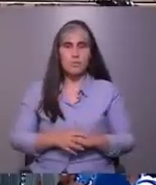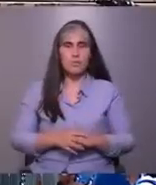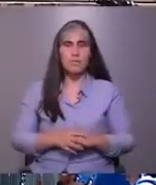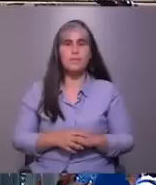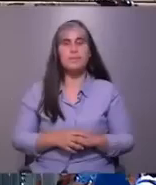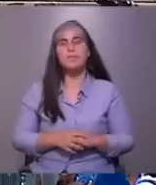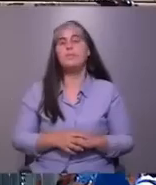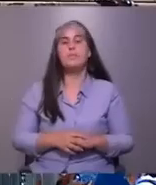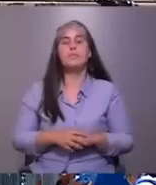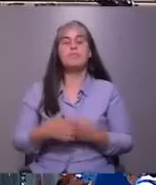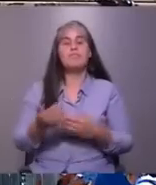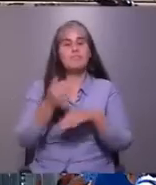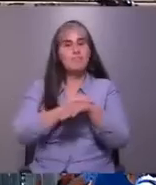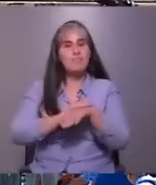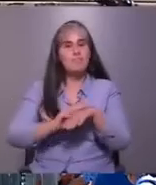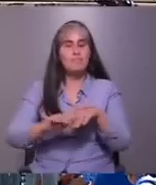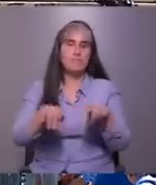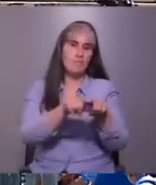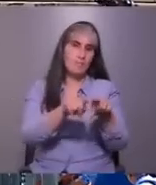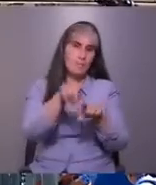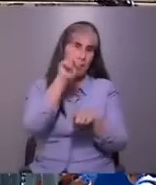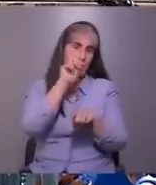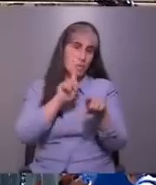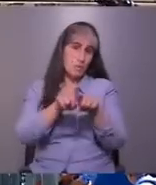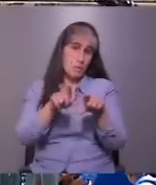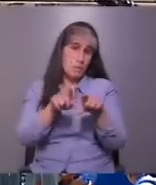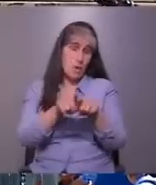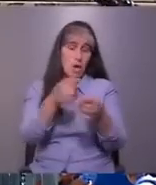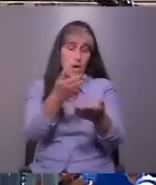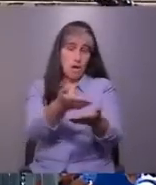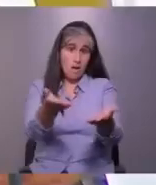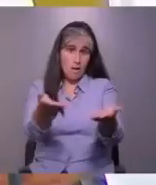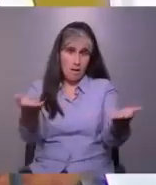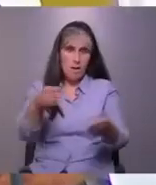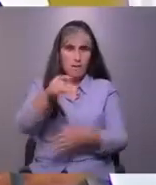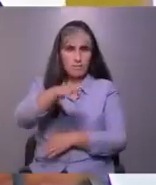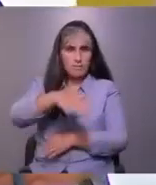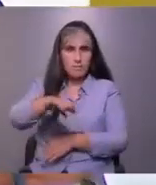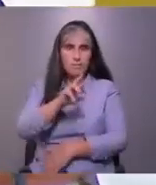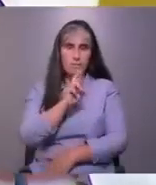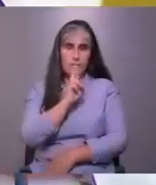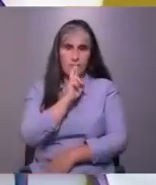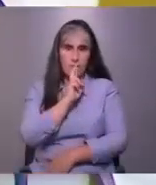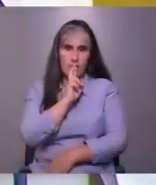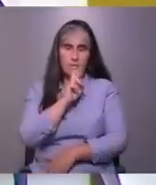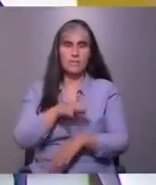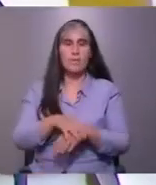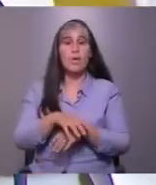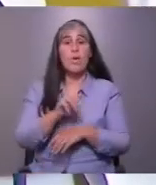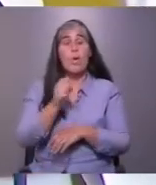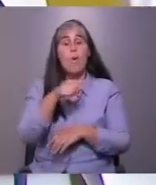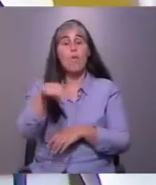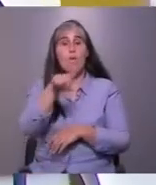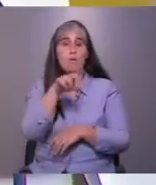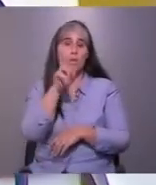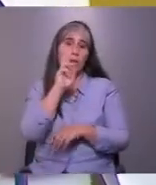Caríssimos irmãos e irmãs, presentes neste recinto do Santuário de Fátima, ou que acompanhais a